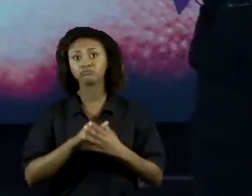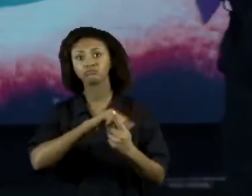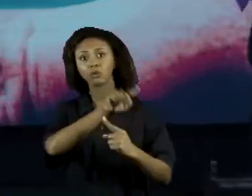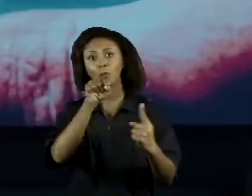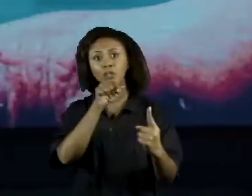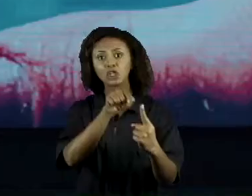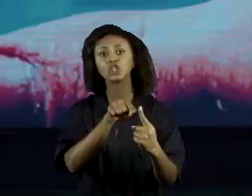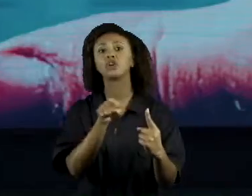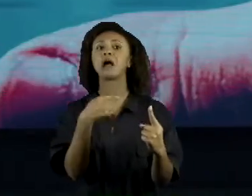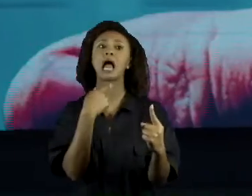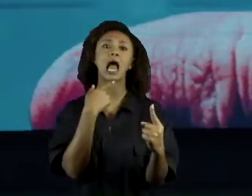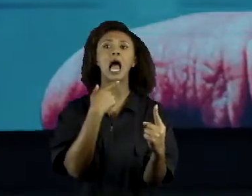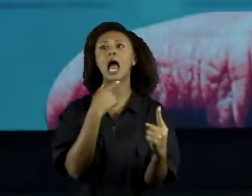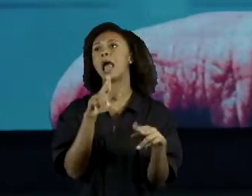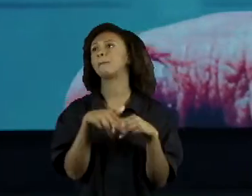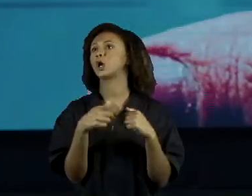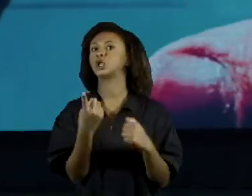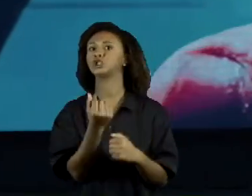ser baseada no dinheiro.